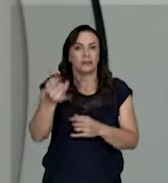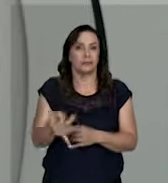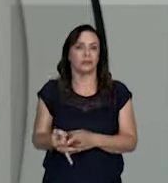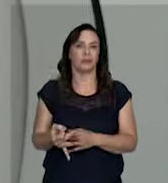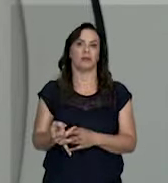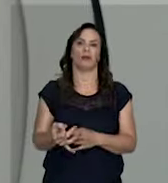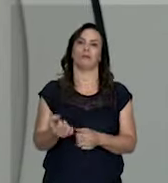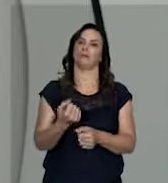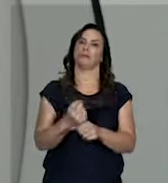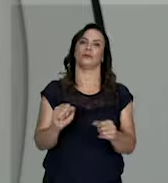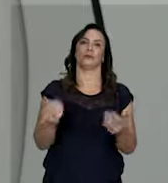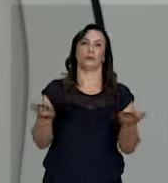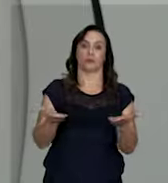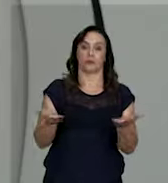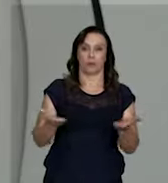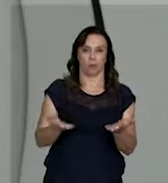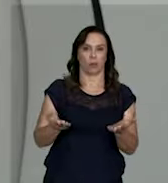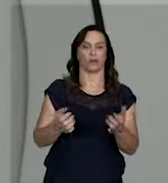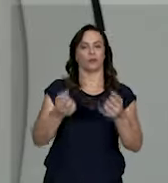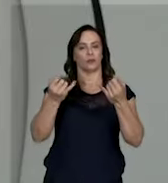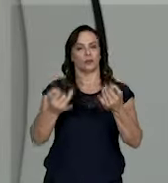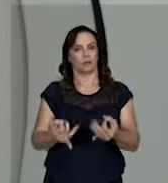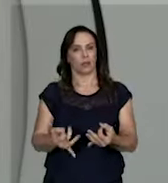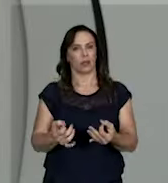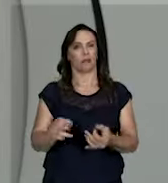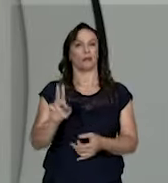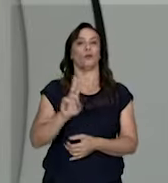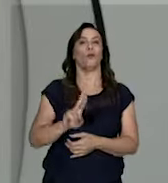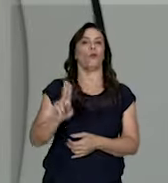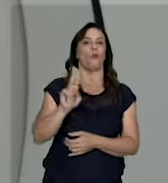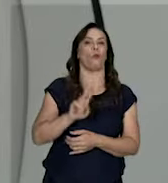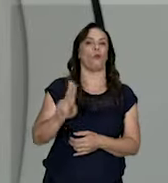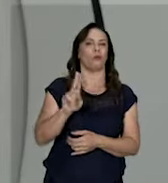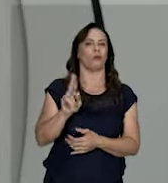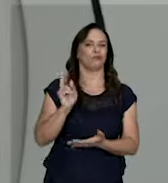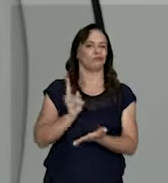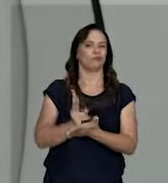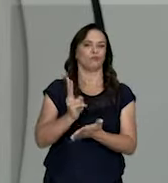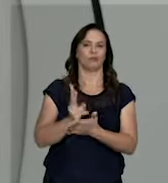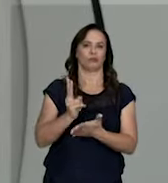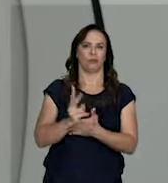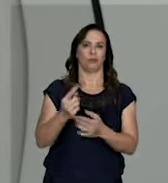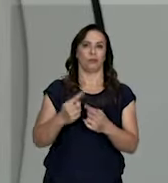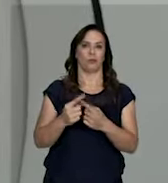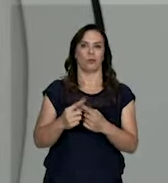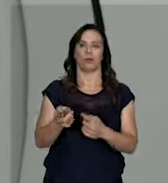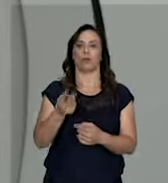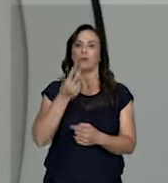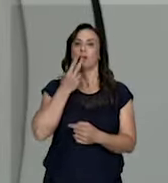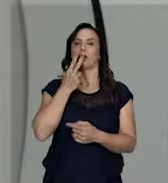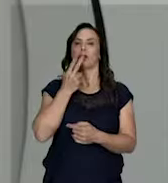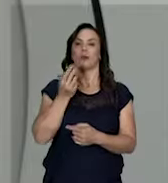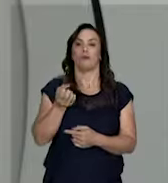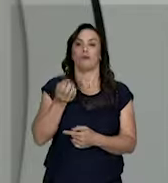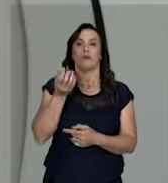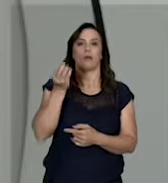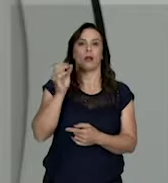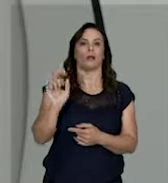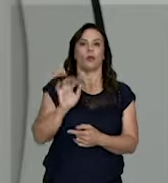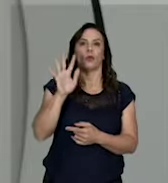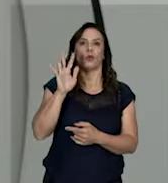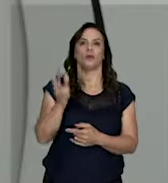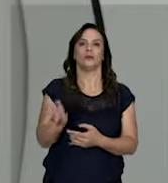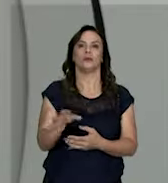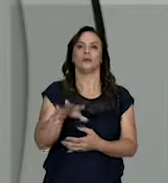essa fumaça ela é inalada, ela vai para os pulmões, do pulmão ela vai para o sistema circulatório, né, os vasos sanguíneos,